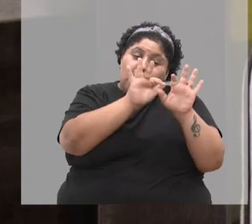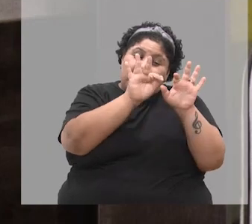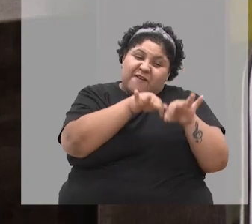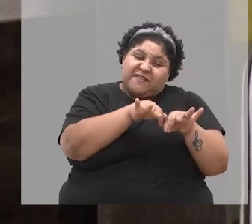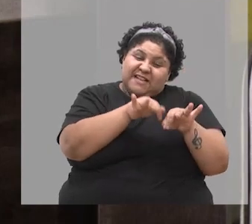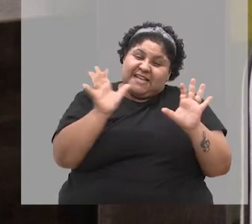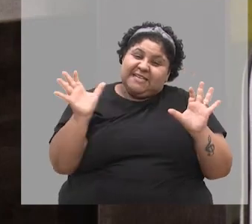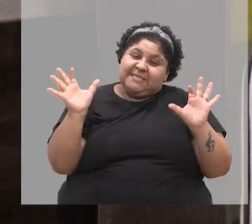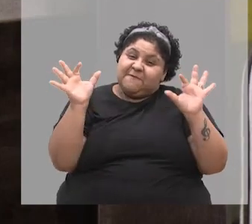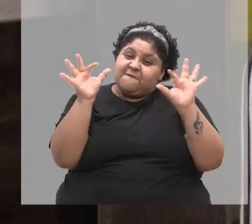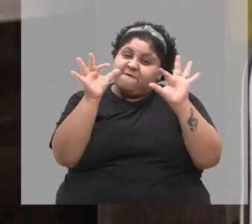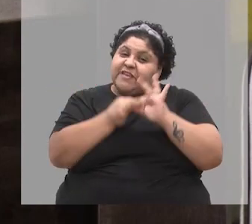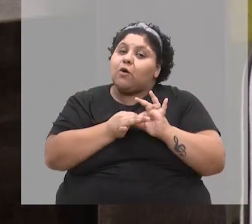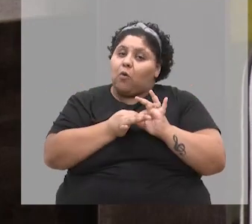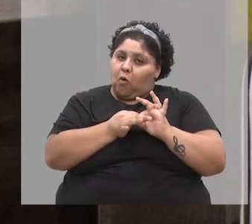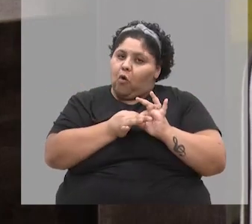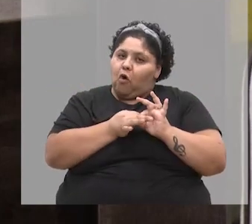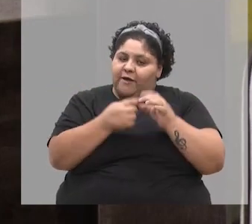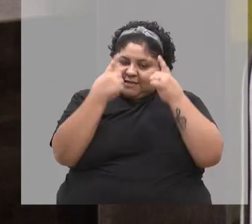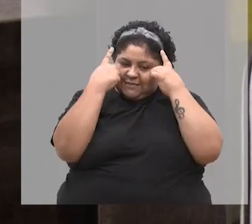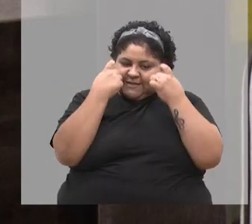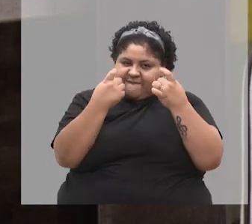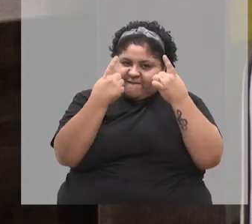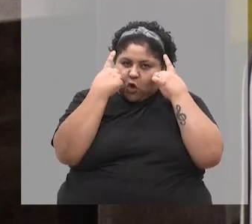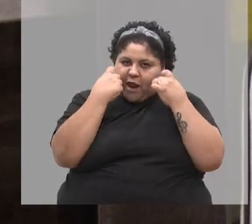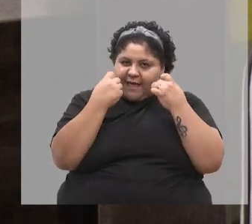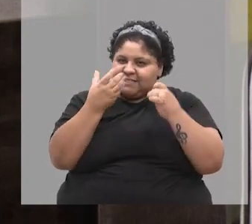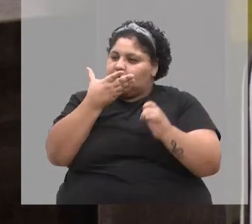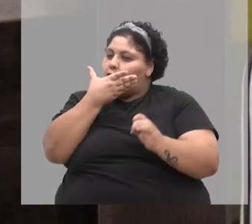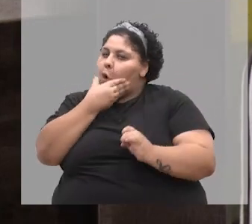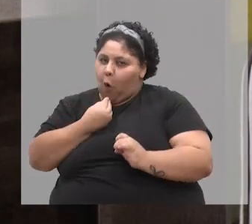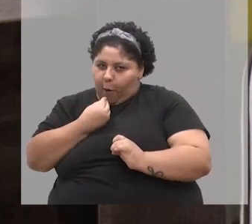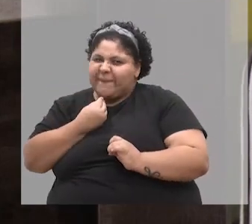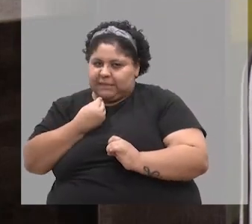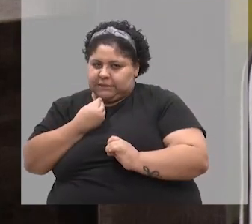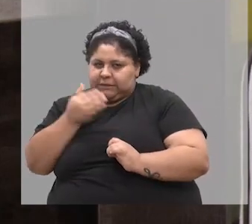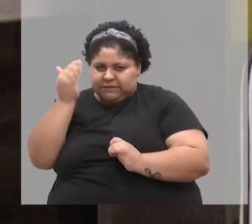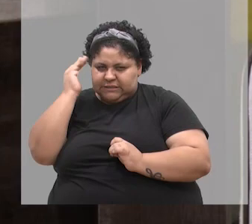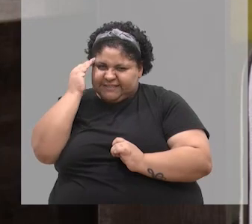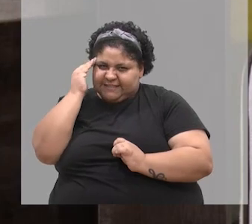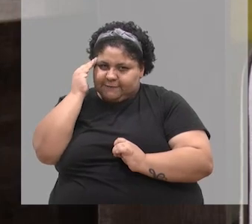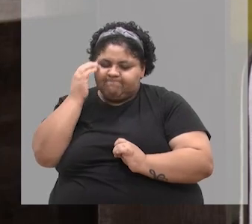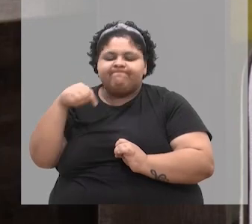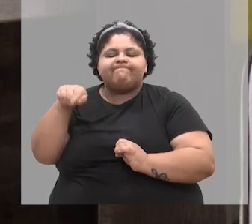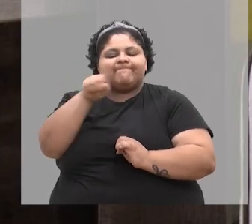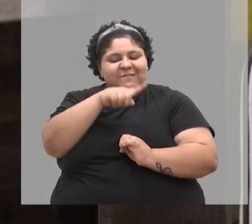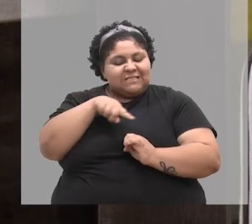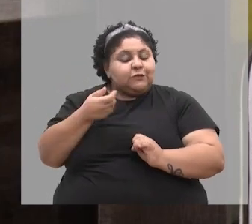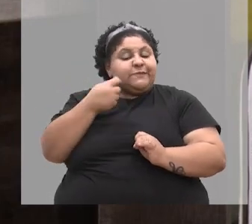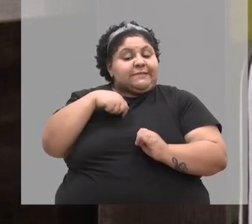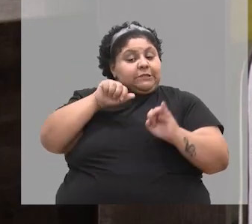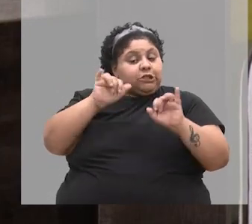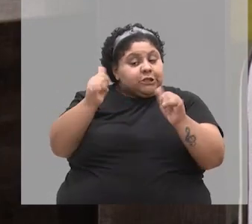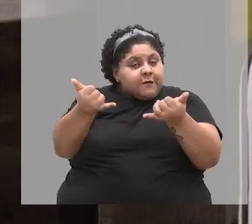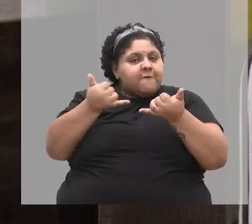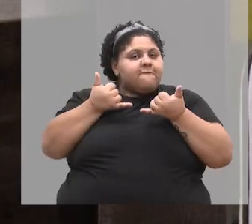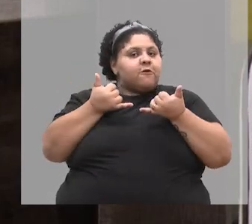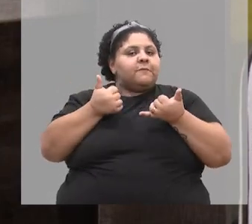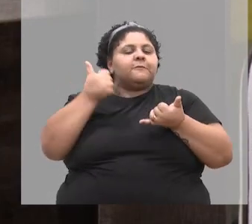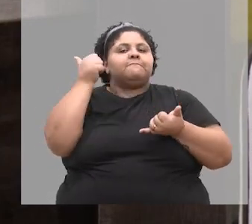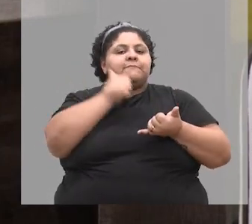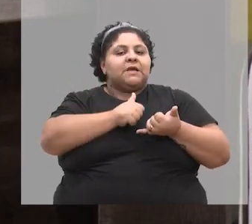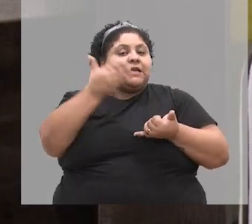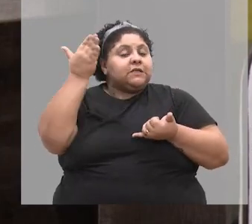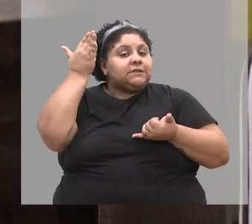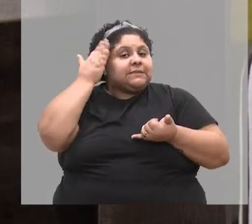para quebrar esse vínculo, né, essa violência que acontece. Então, cada vez mais a gente precisa de informação